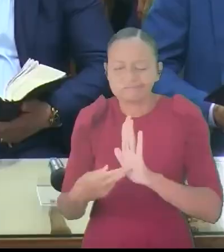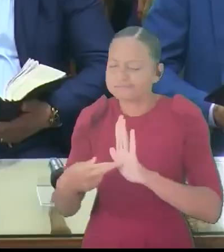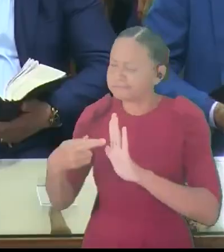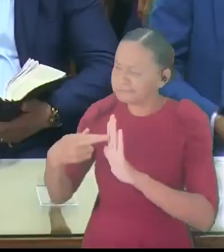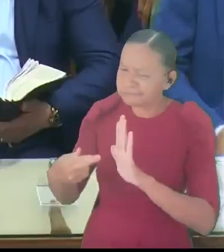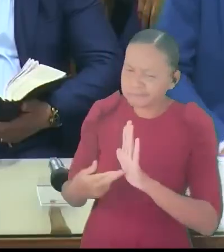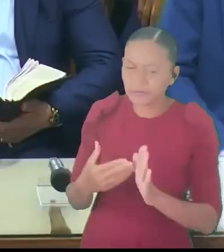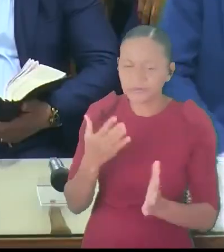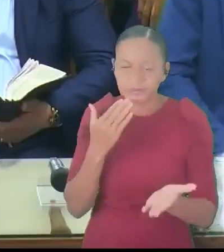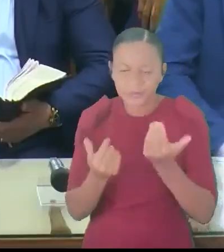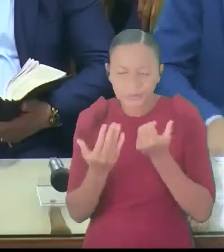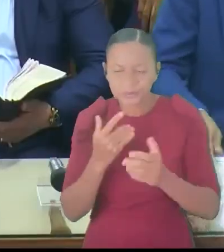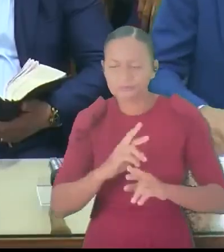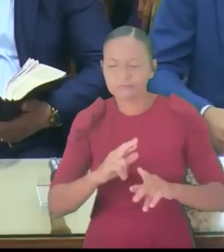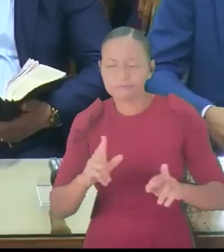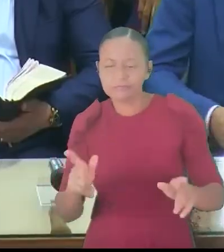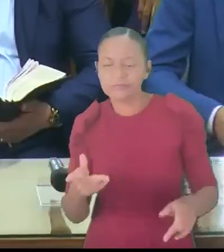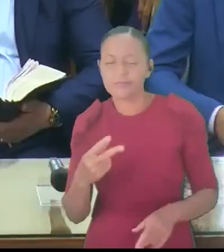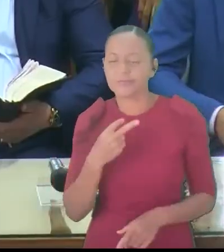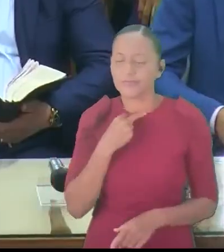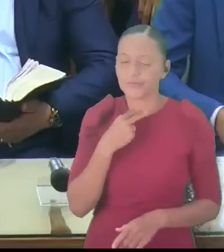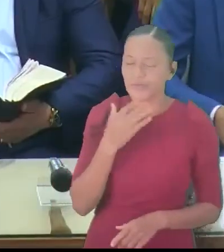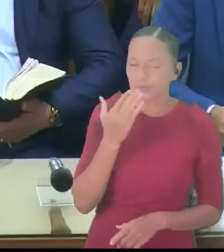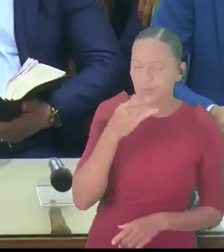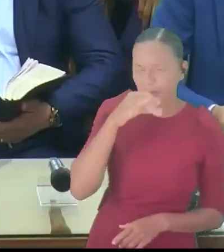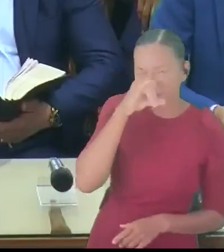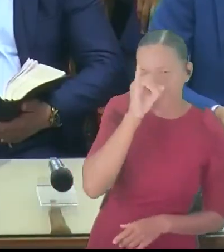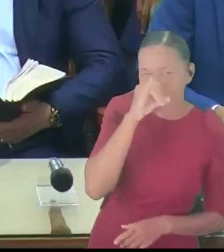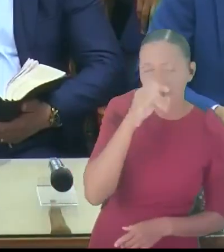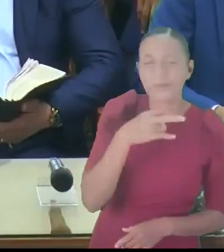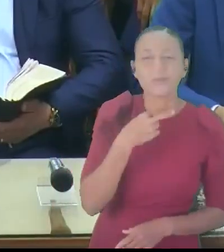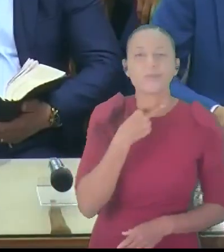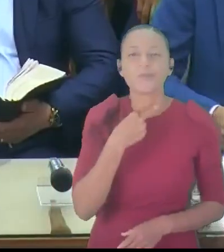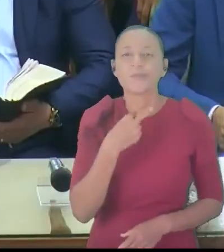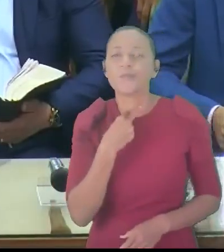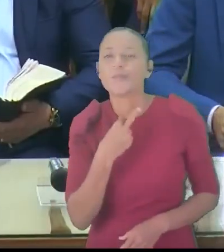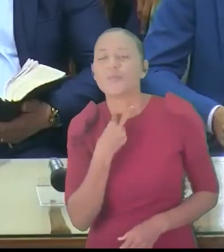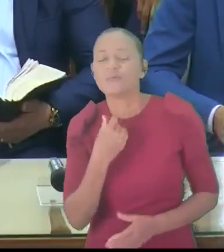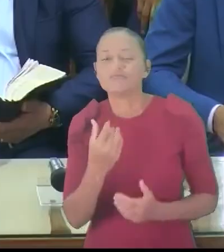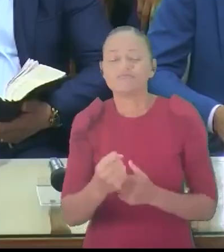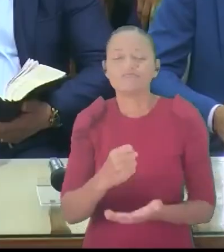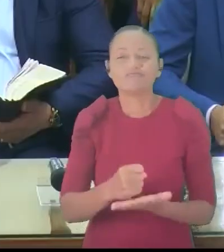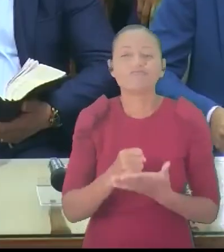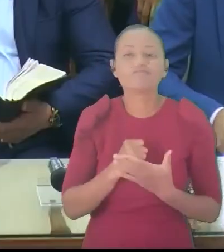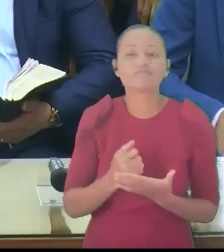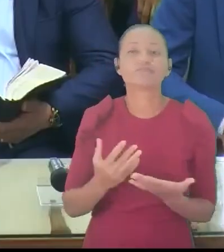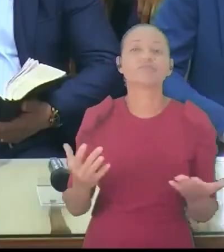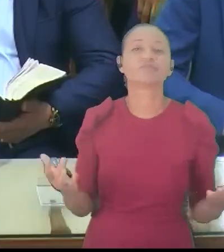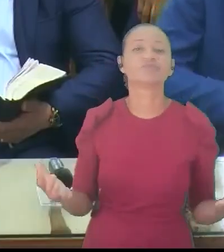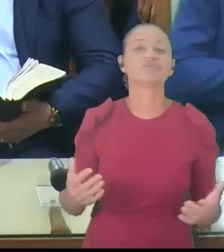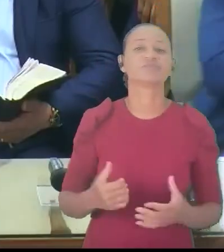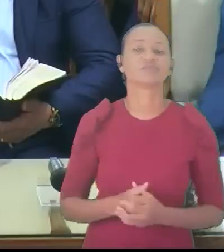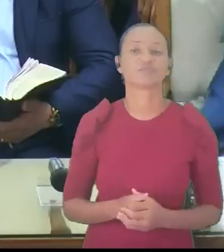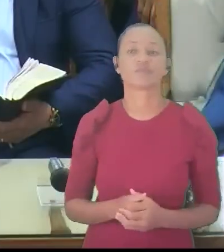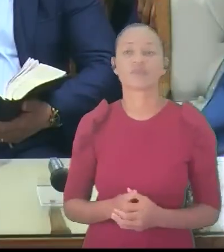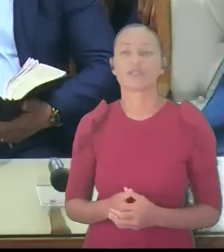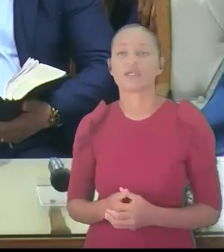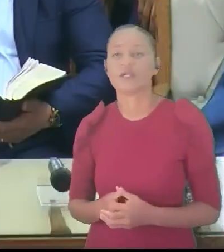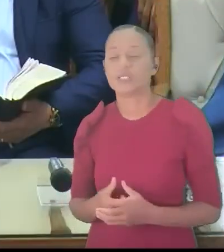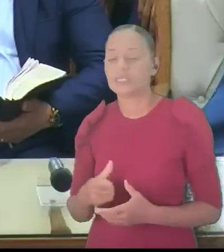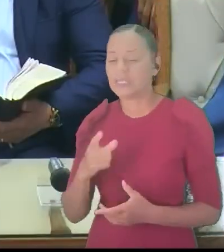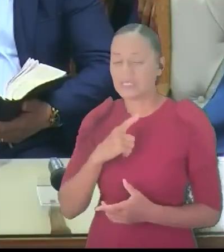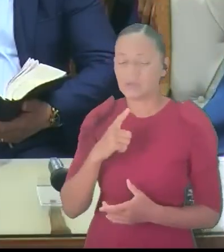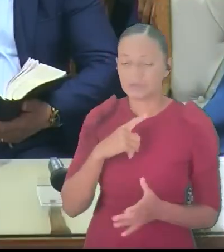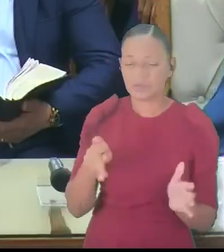alimentares. Foi assim ou não foi? Não podia comer carne de porco, não podia comer... O que mais? Me ajude. Não podia comer